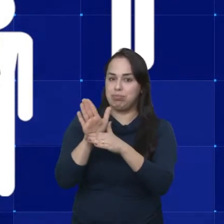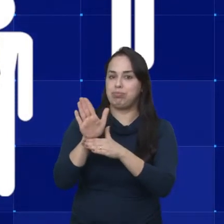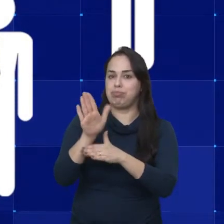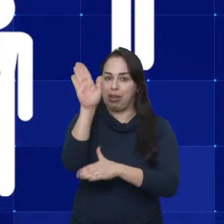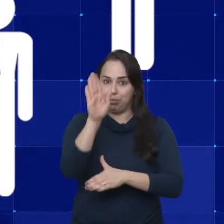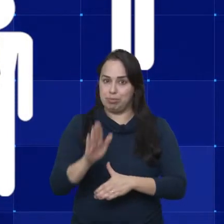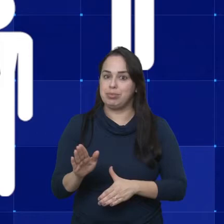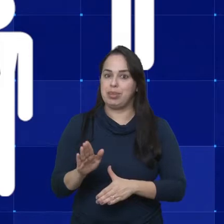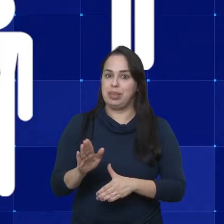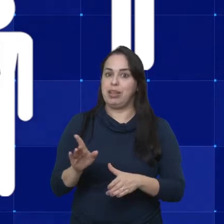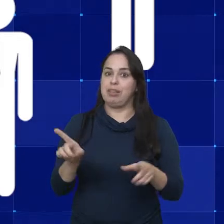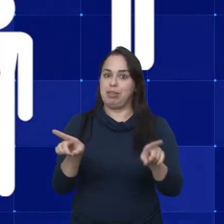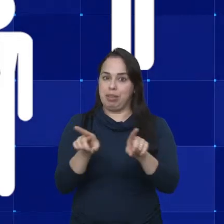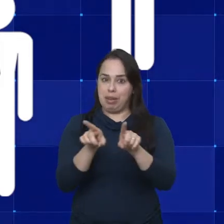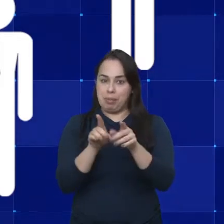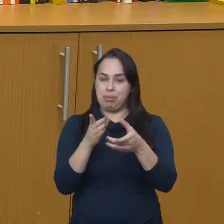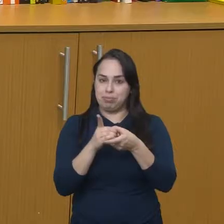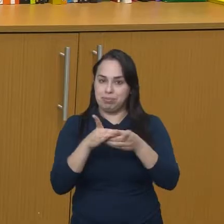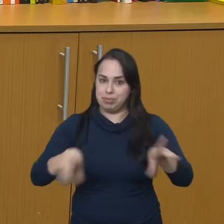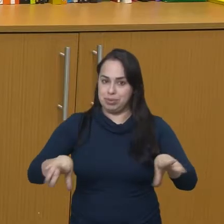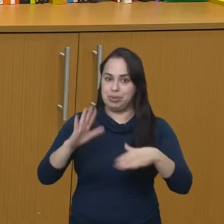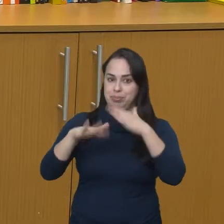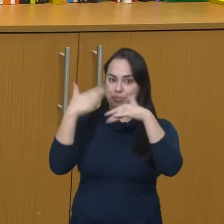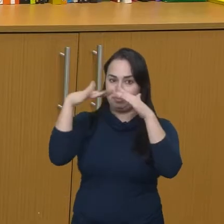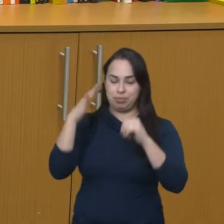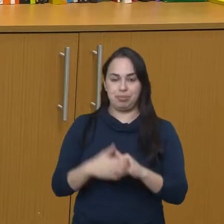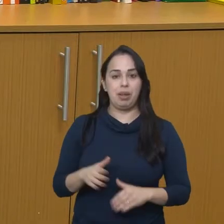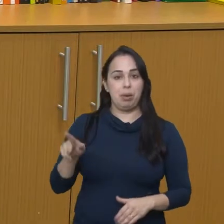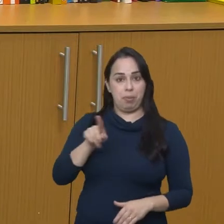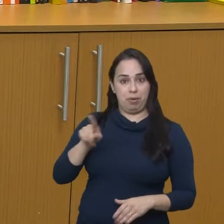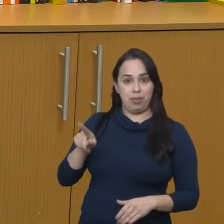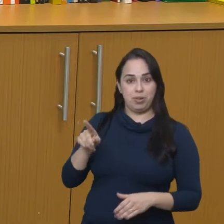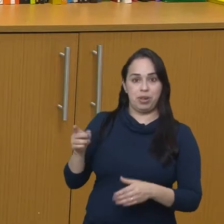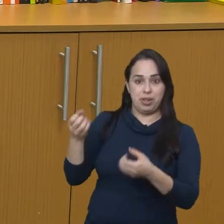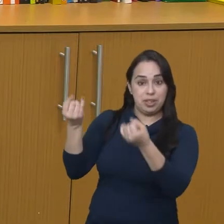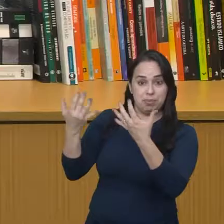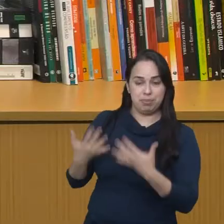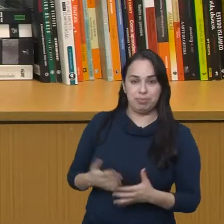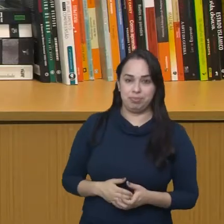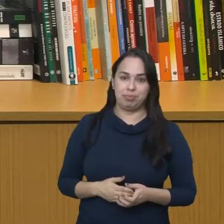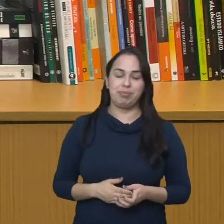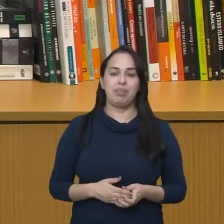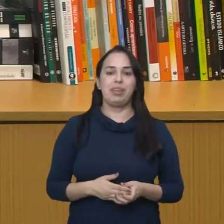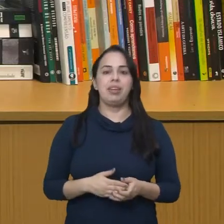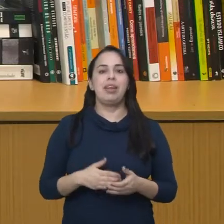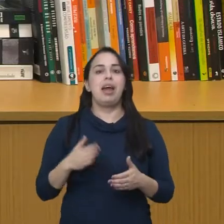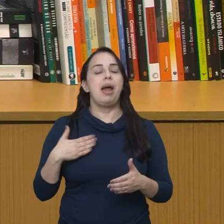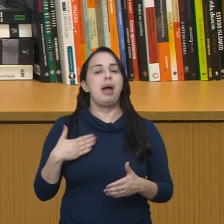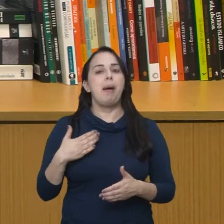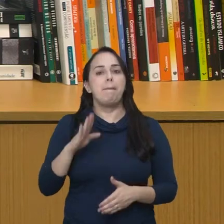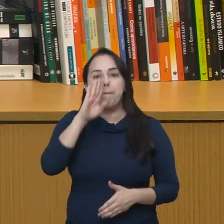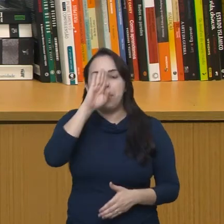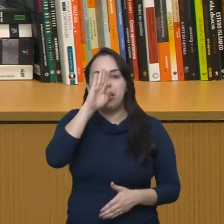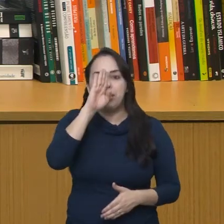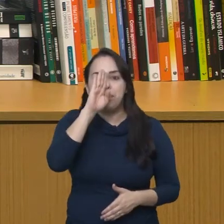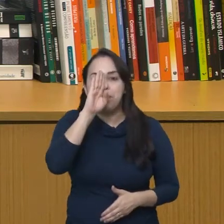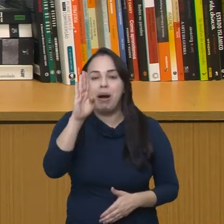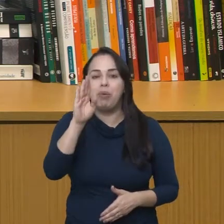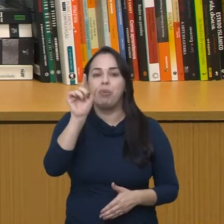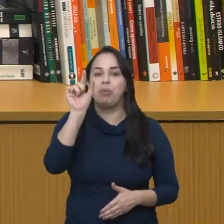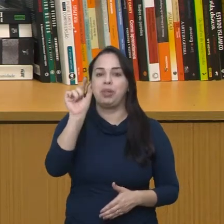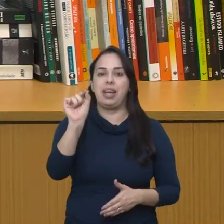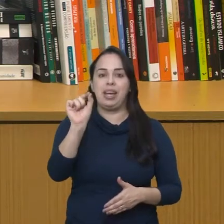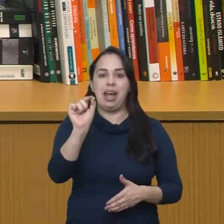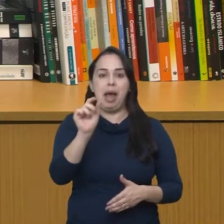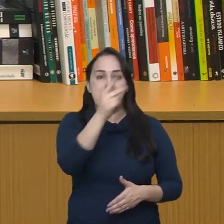do país e da nossa democracia, como explica este professor e sociólogo. Acho que essa é a principal consequência de um